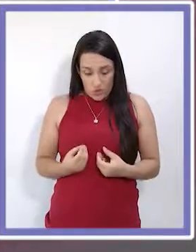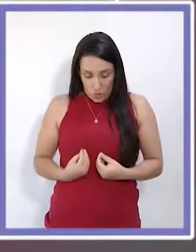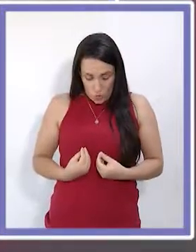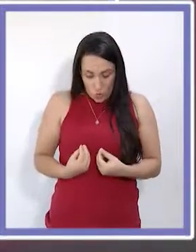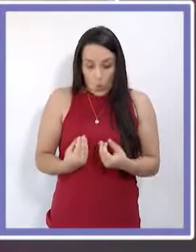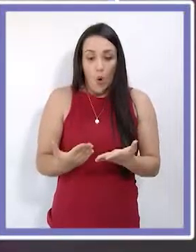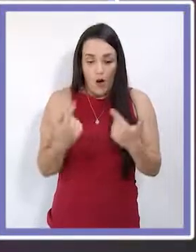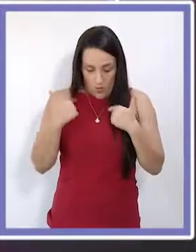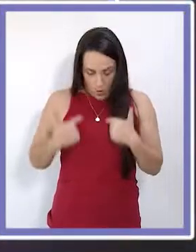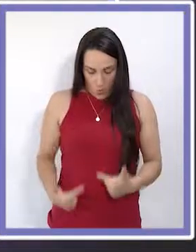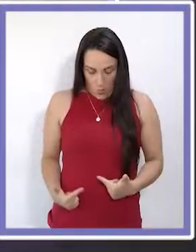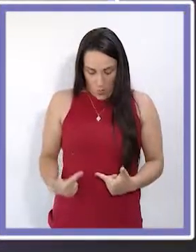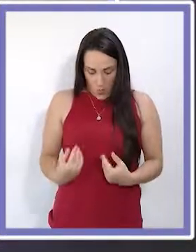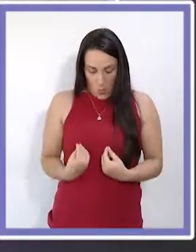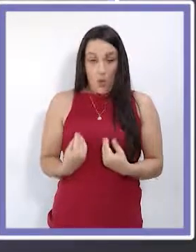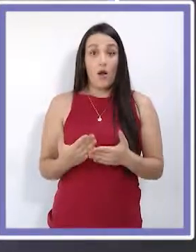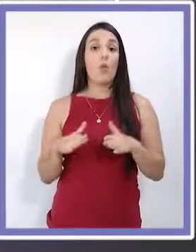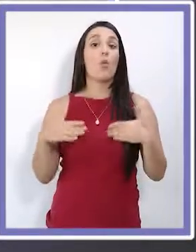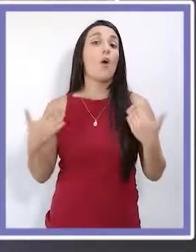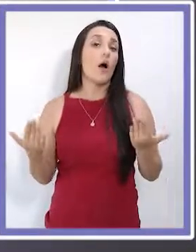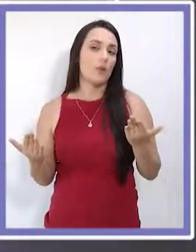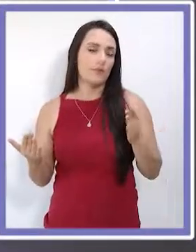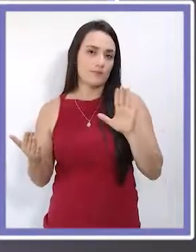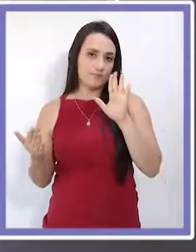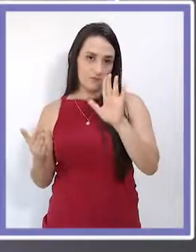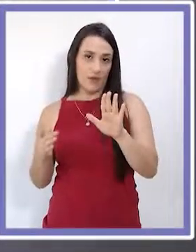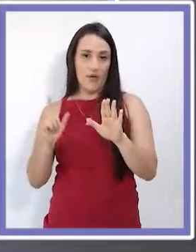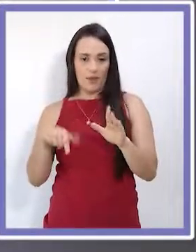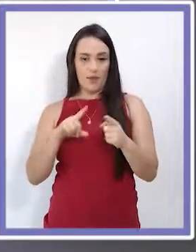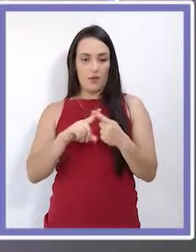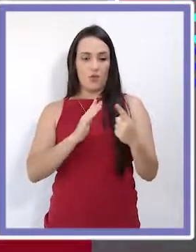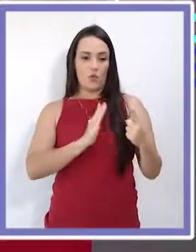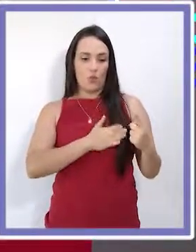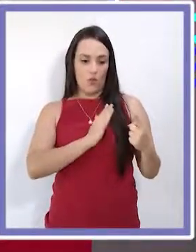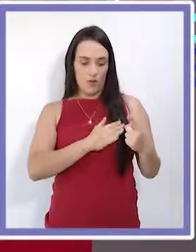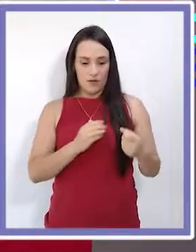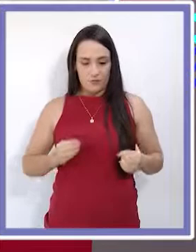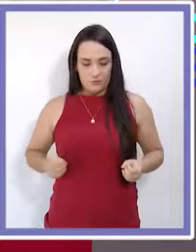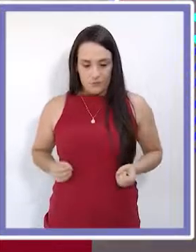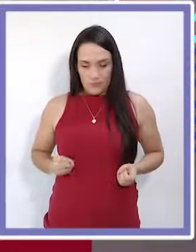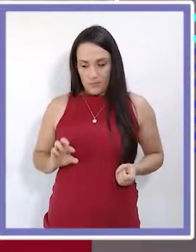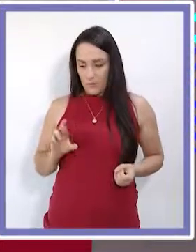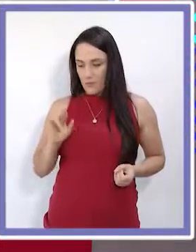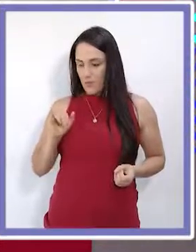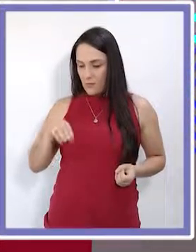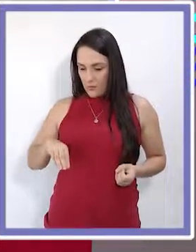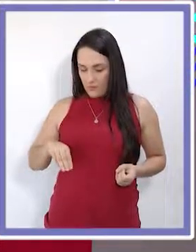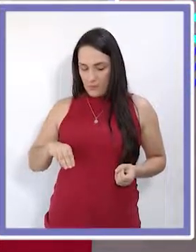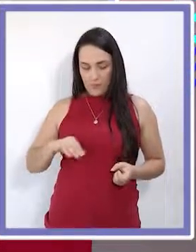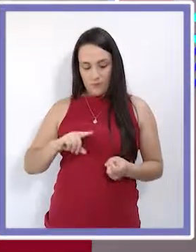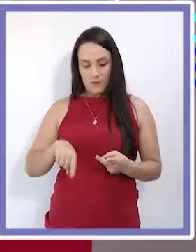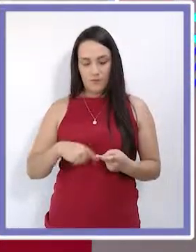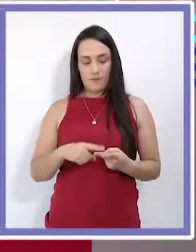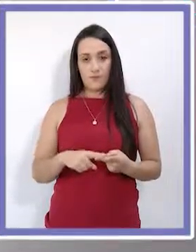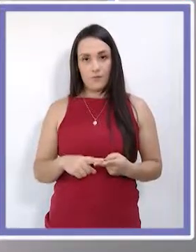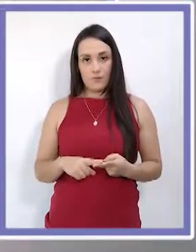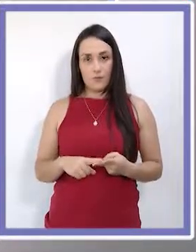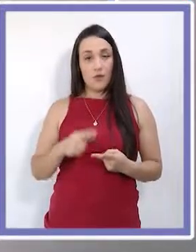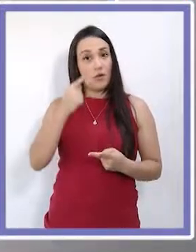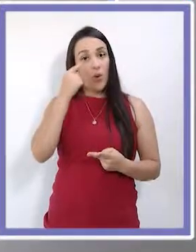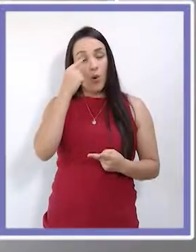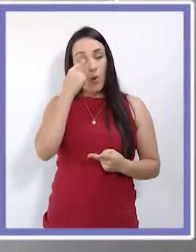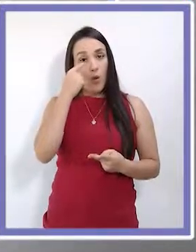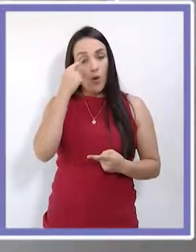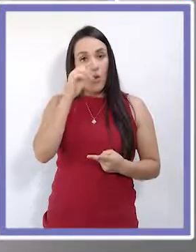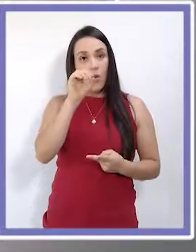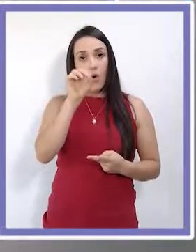fizemos transplante no nosso estado, no momento, nós fizemos transplante de coração, de rim, de córnea, né, que é um tecido, e